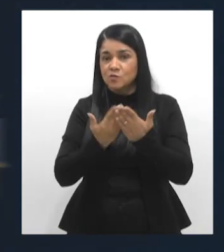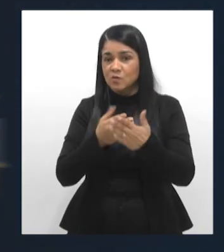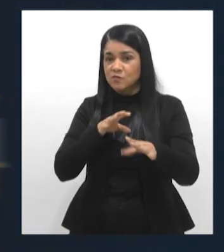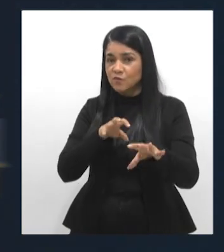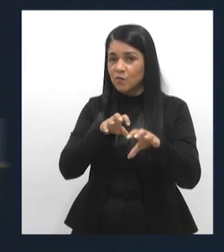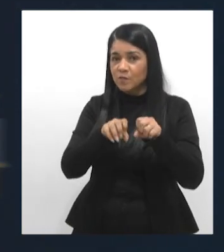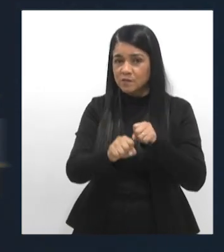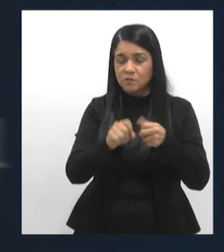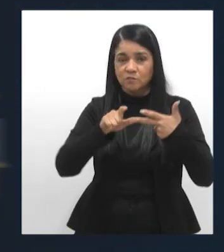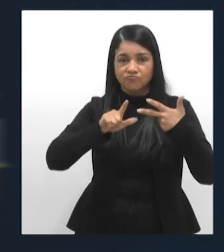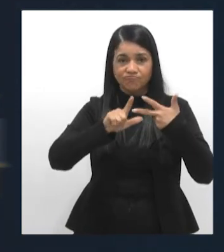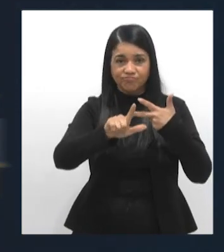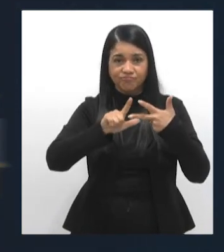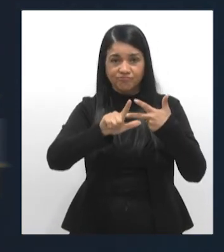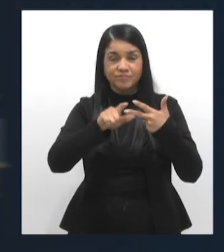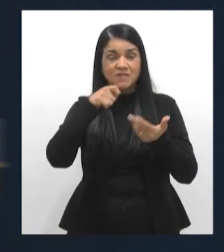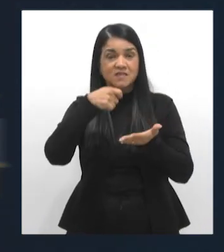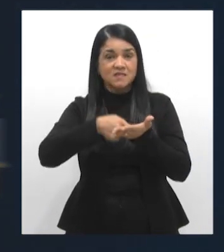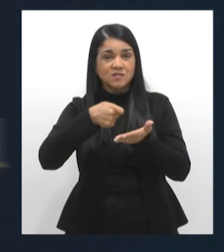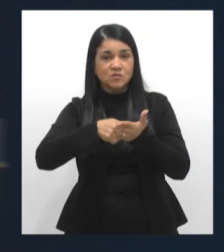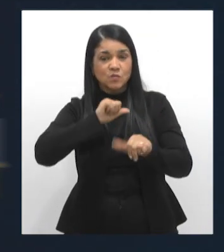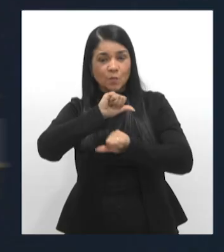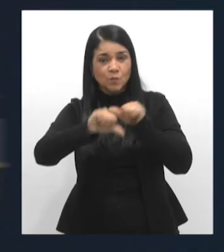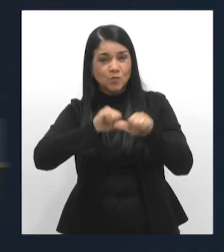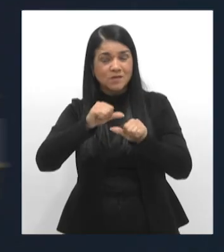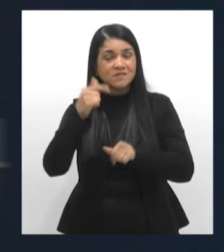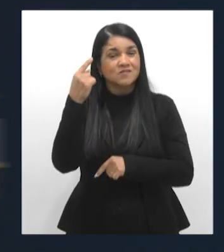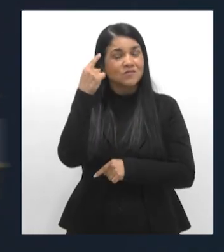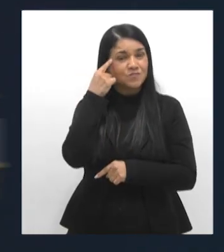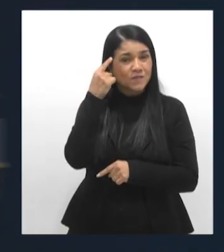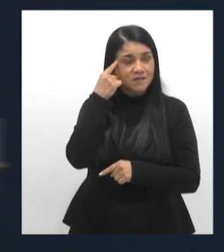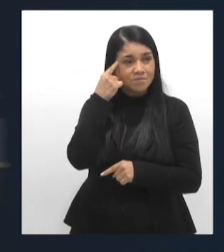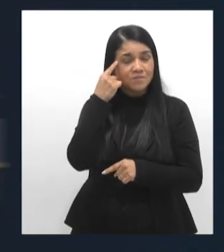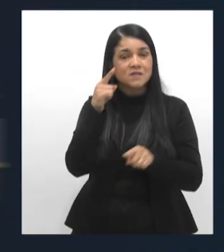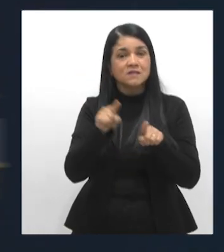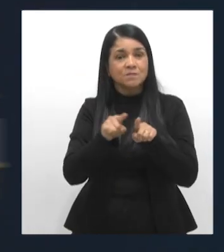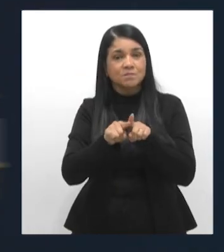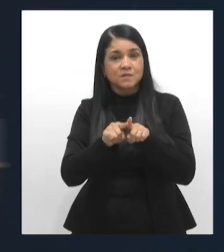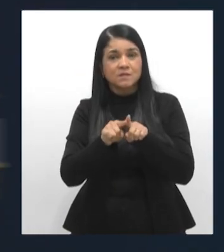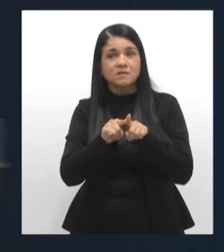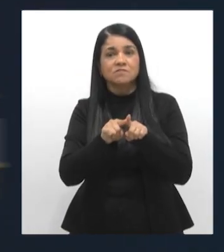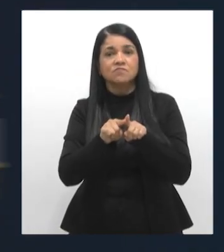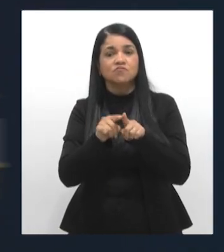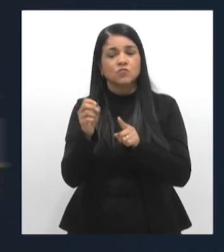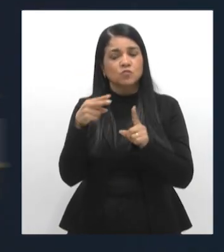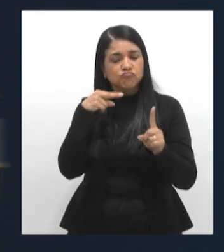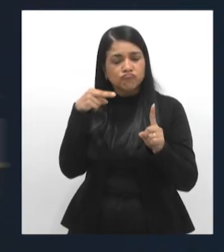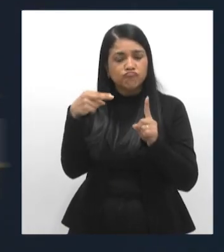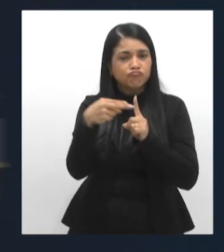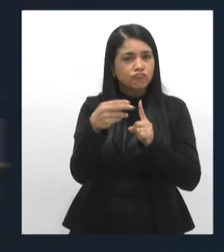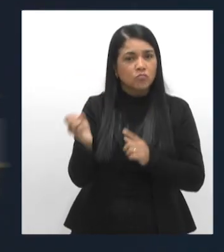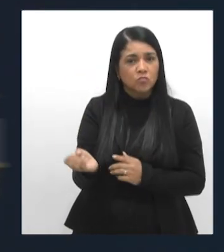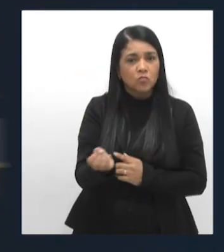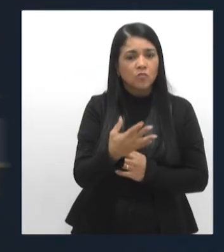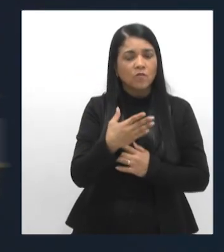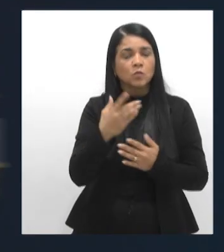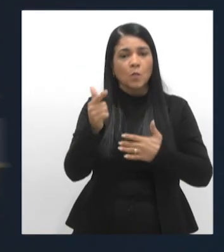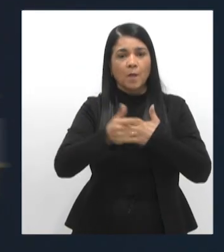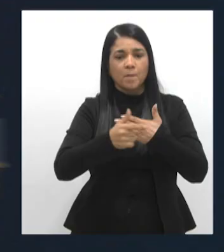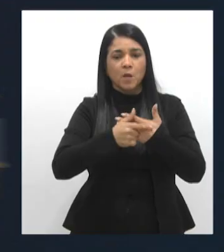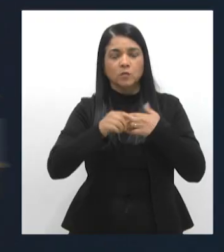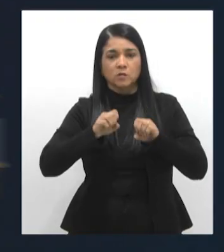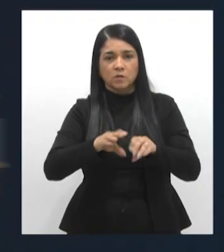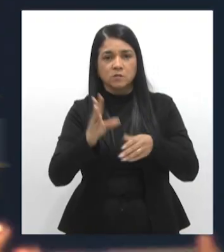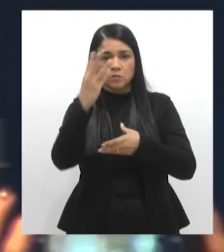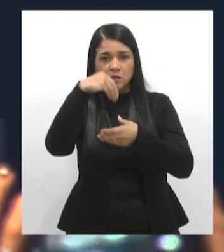formação legislativa exigiu mudança de mentalidade e construção de um novo olhar sobre o papel da educação no